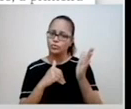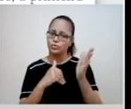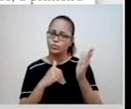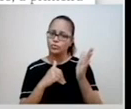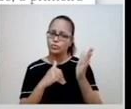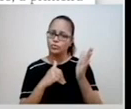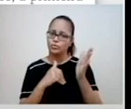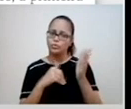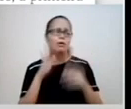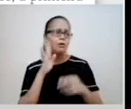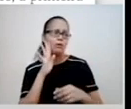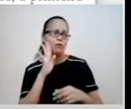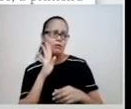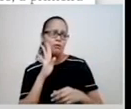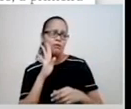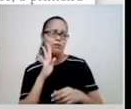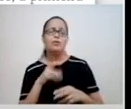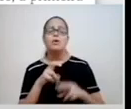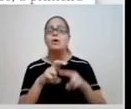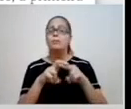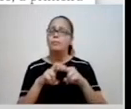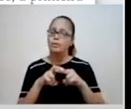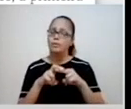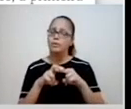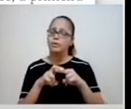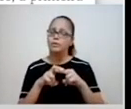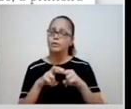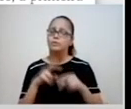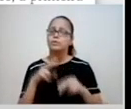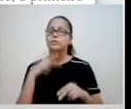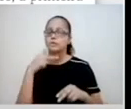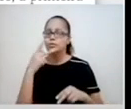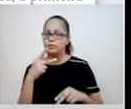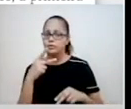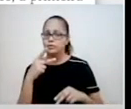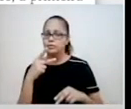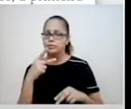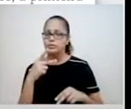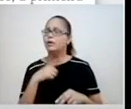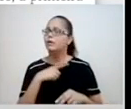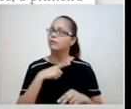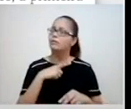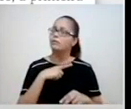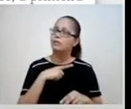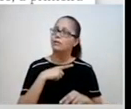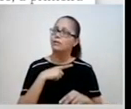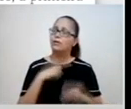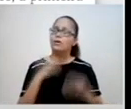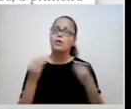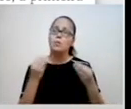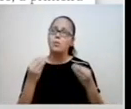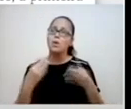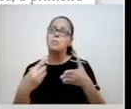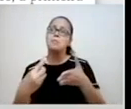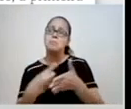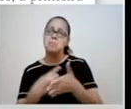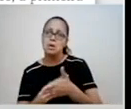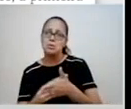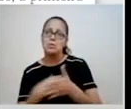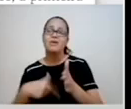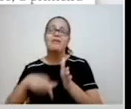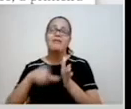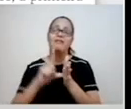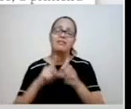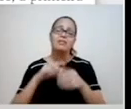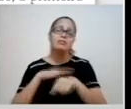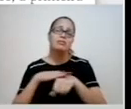É interessante, né? Por isso que eu digo, hoje tem Quando você me perguntou no início da conversa qual